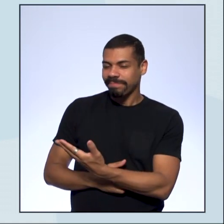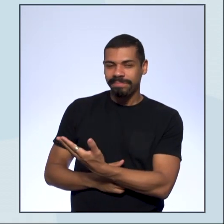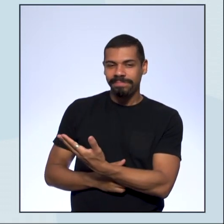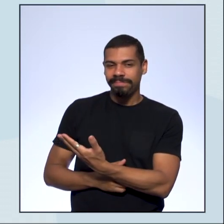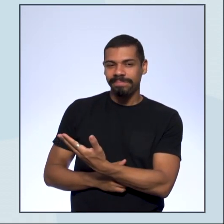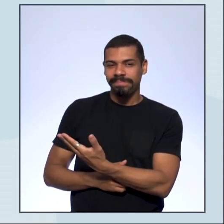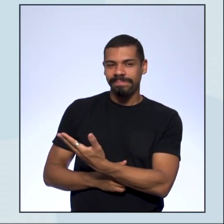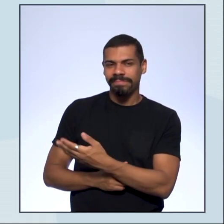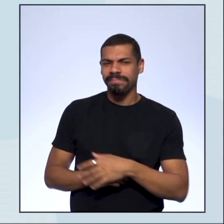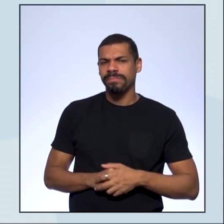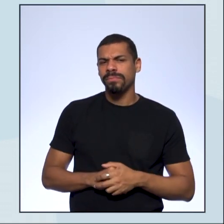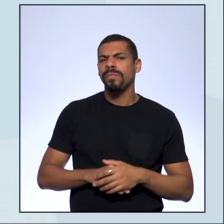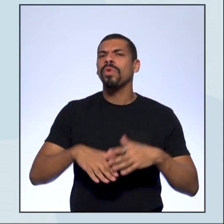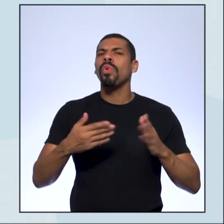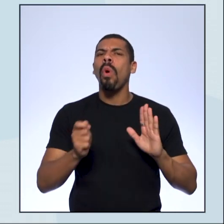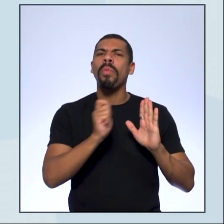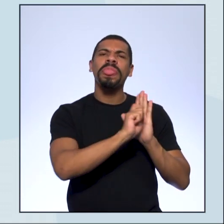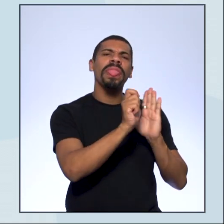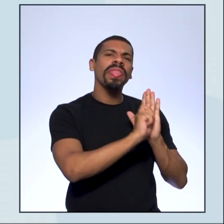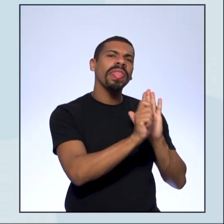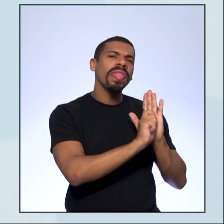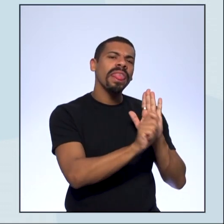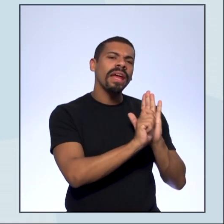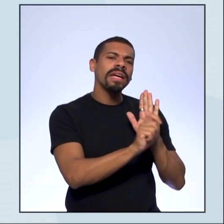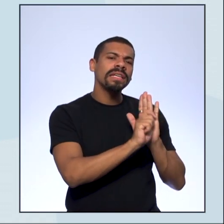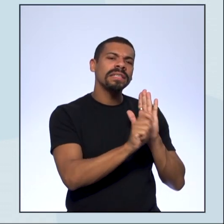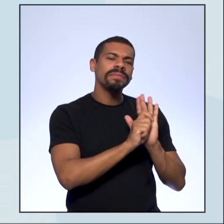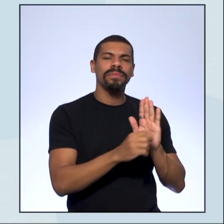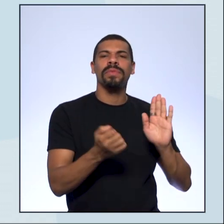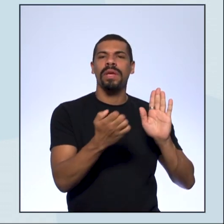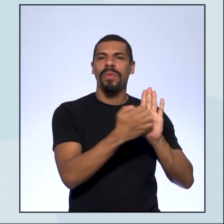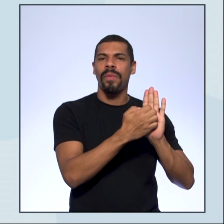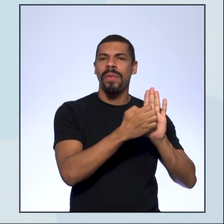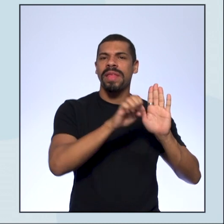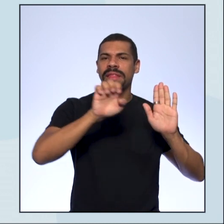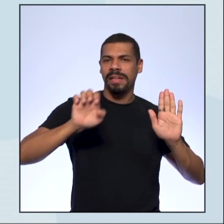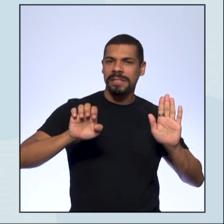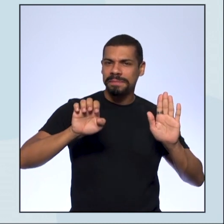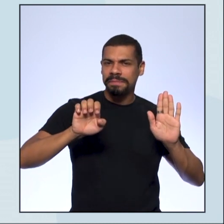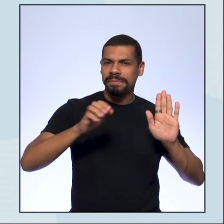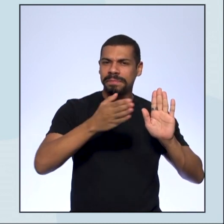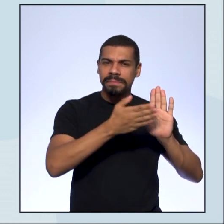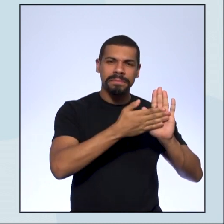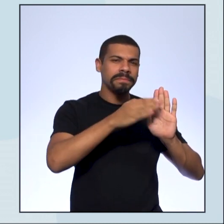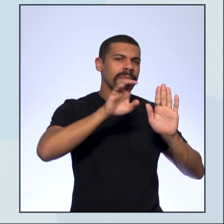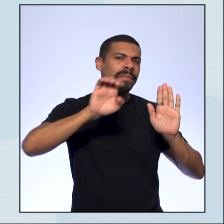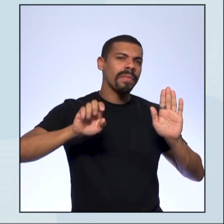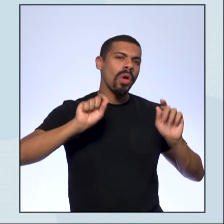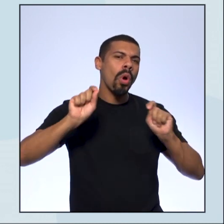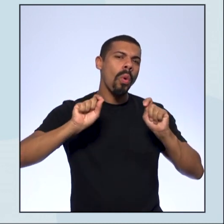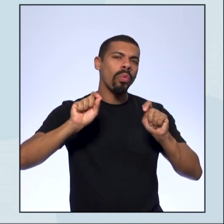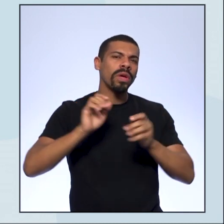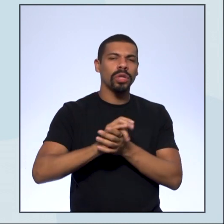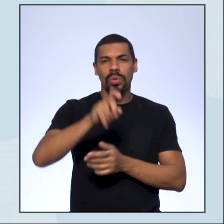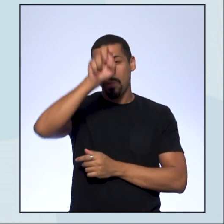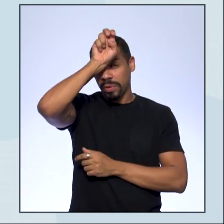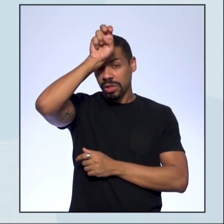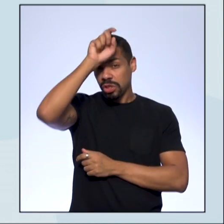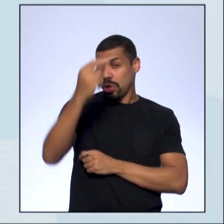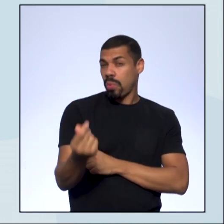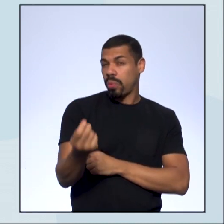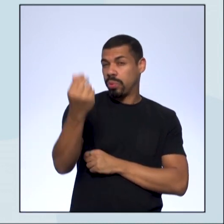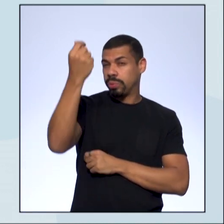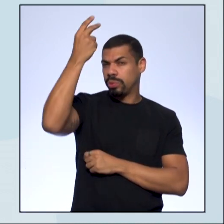escrita utilizados pelos escribas e mais difundidos no Egito Antigo eram, respectivamente, ou seja, na ordem, qual era